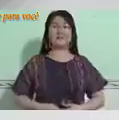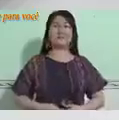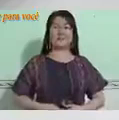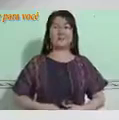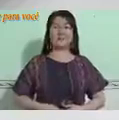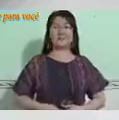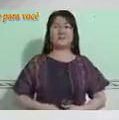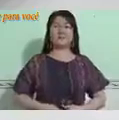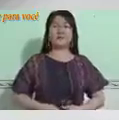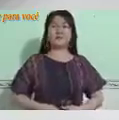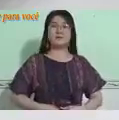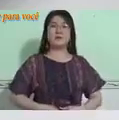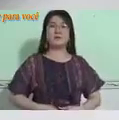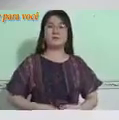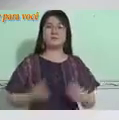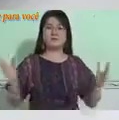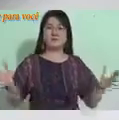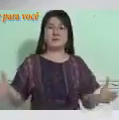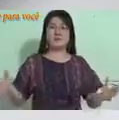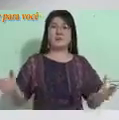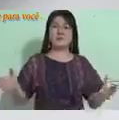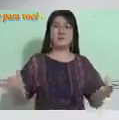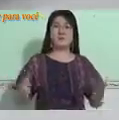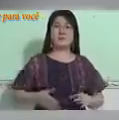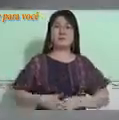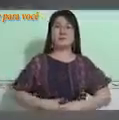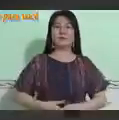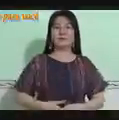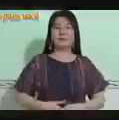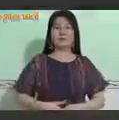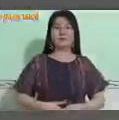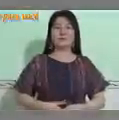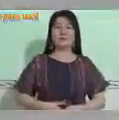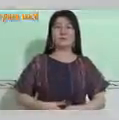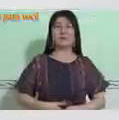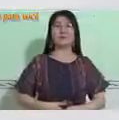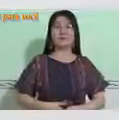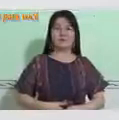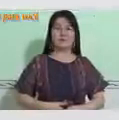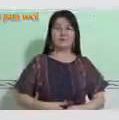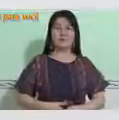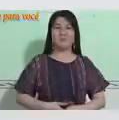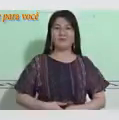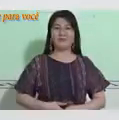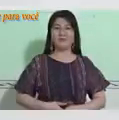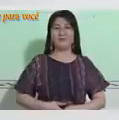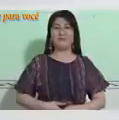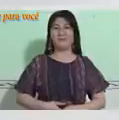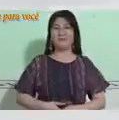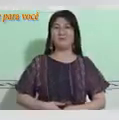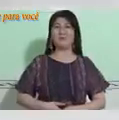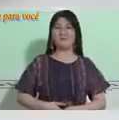lavagem nasal para as sinusite é um excelente remédio caseiro para ajudar no tratamento ou alívio dos sintomas de